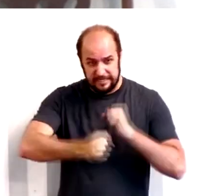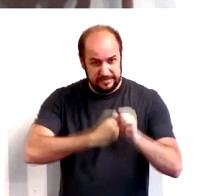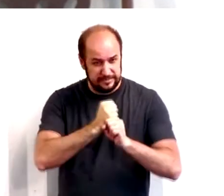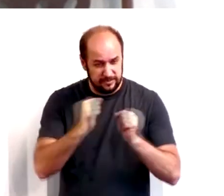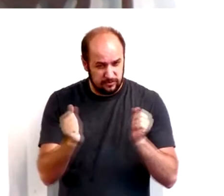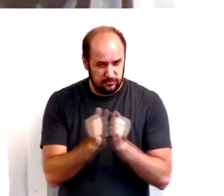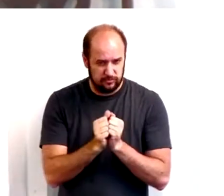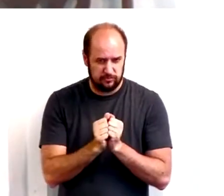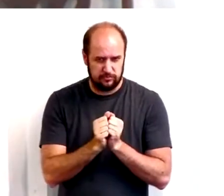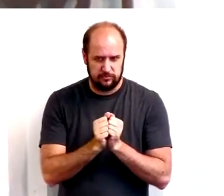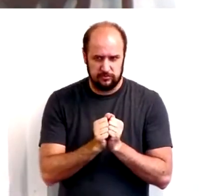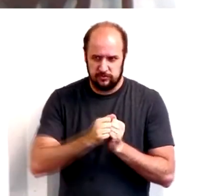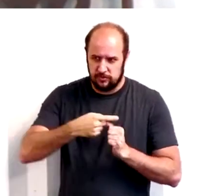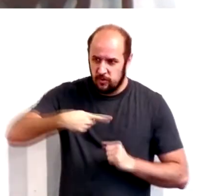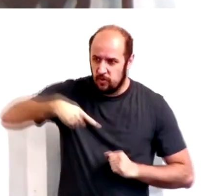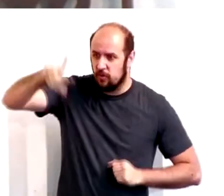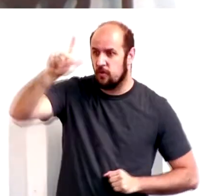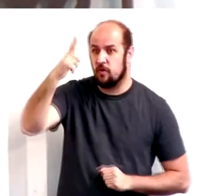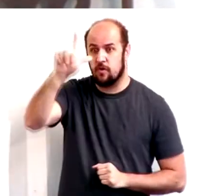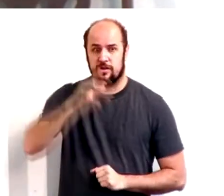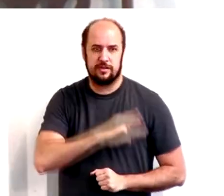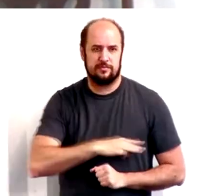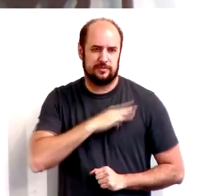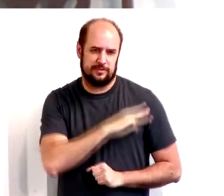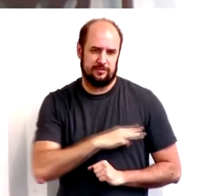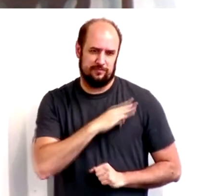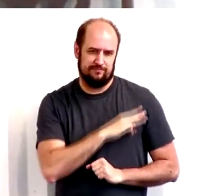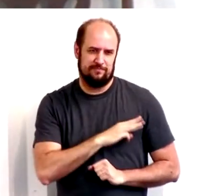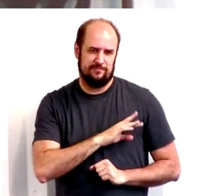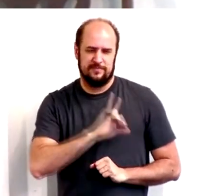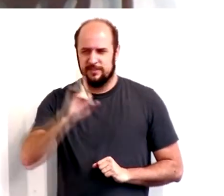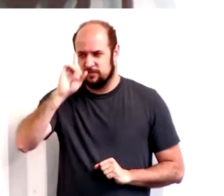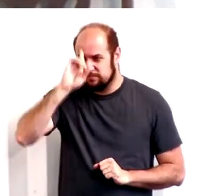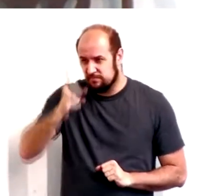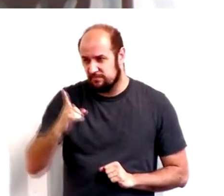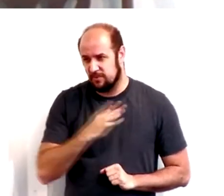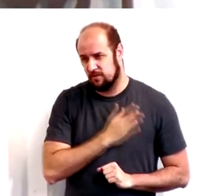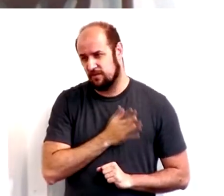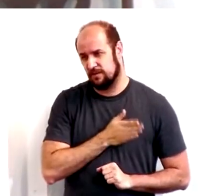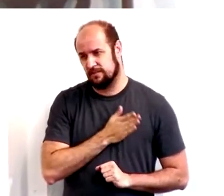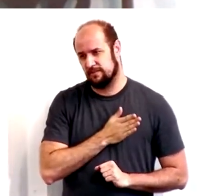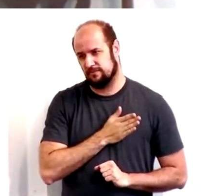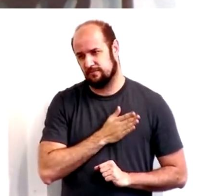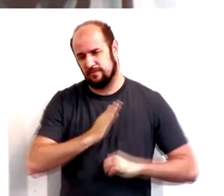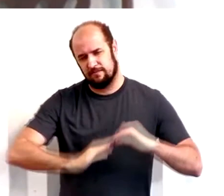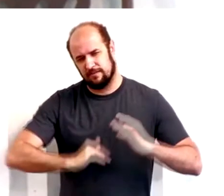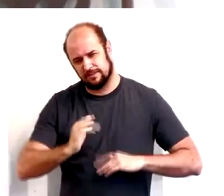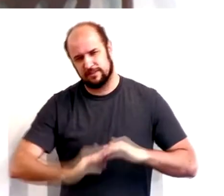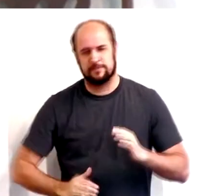conosco, para uma outra missão que Deus colocou no coração dele, para ele executar.